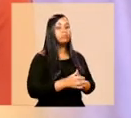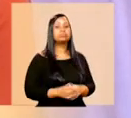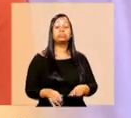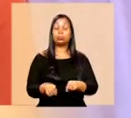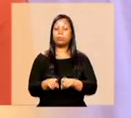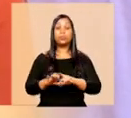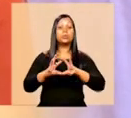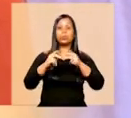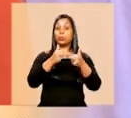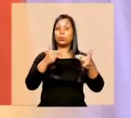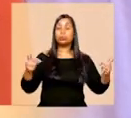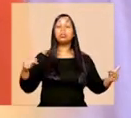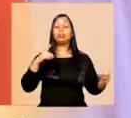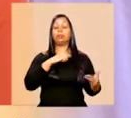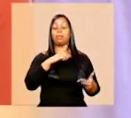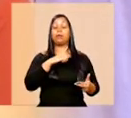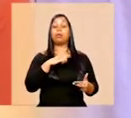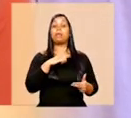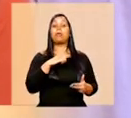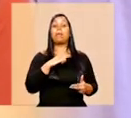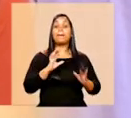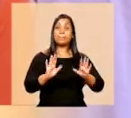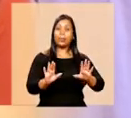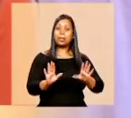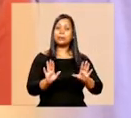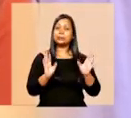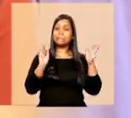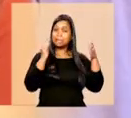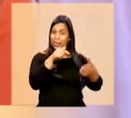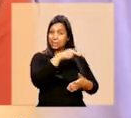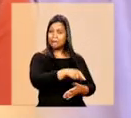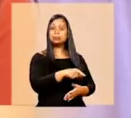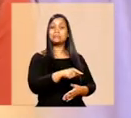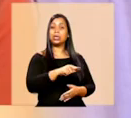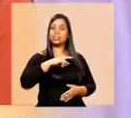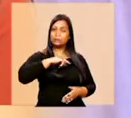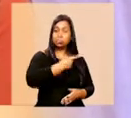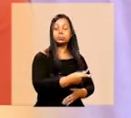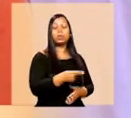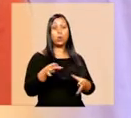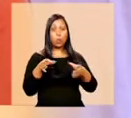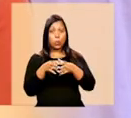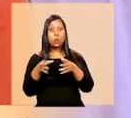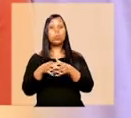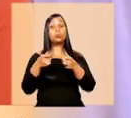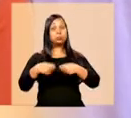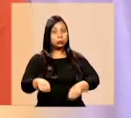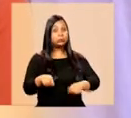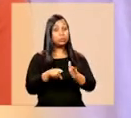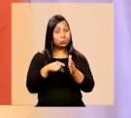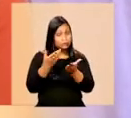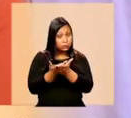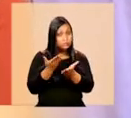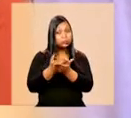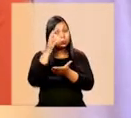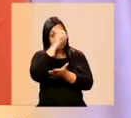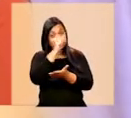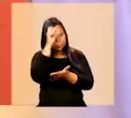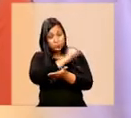as áreas da saúde, na verdade. Mas essa especificamente, a equipe tem que ser capacitada, tem que ser bem